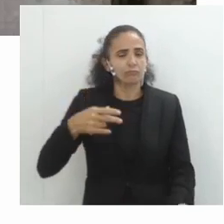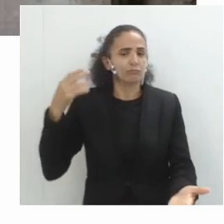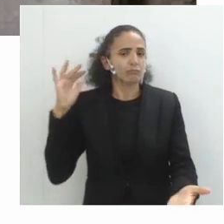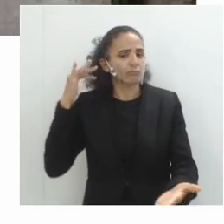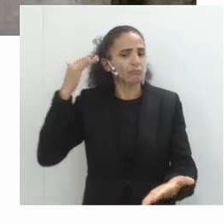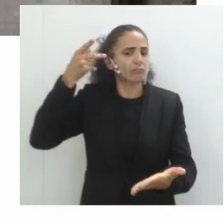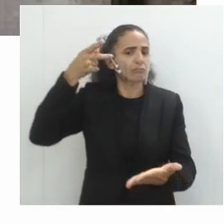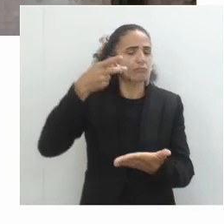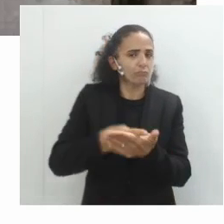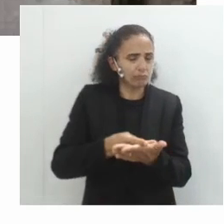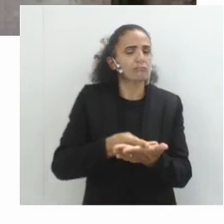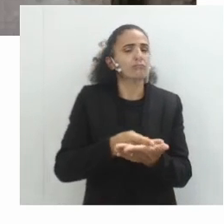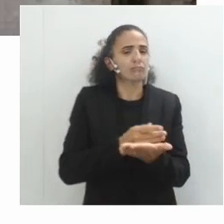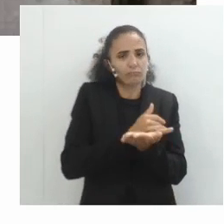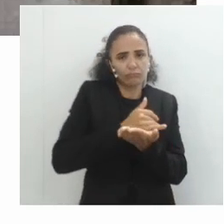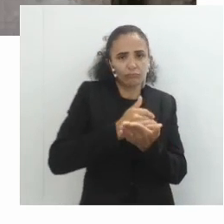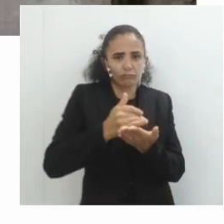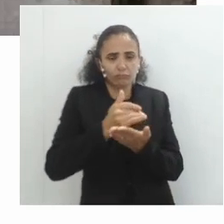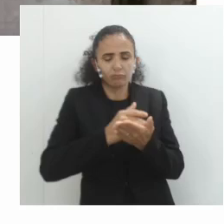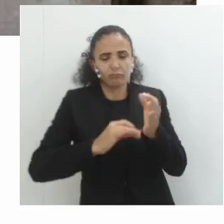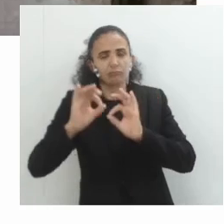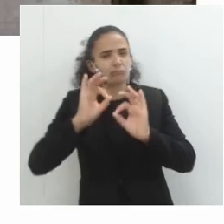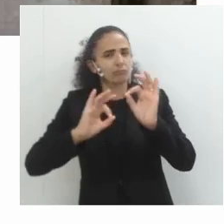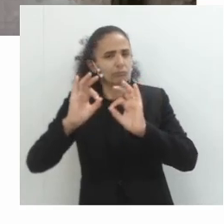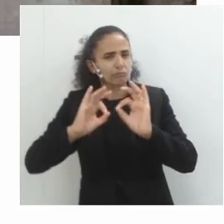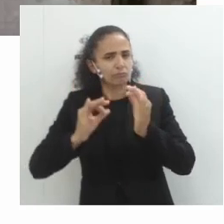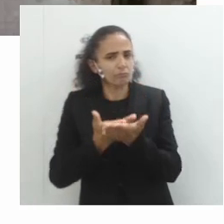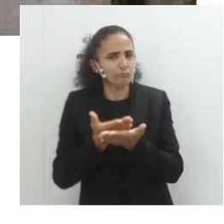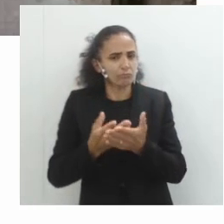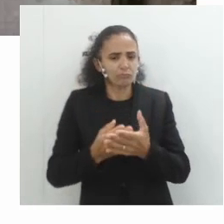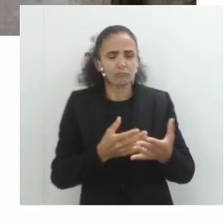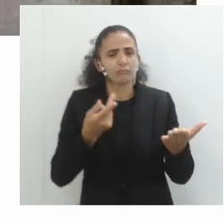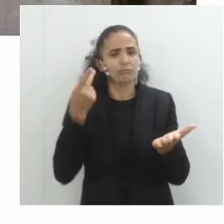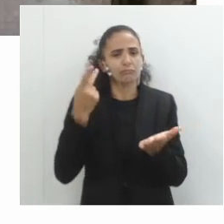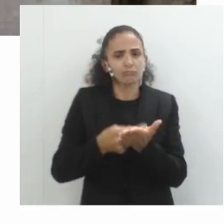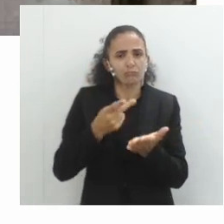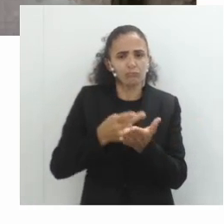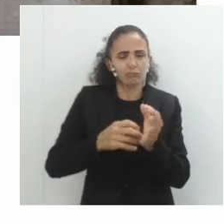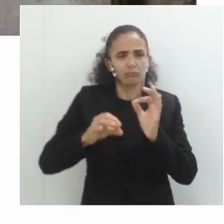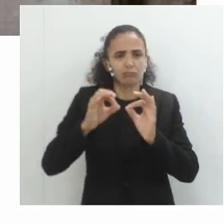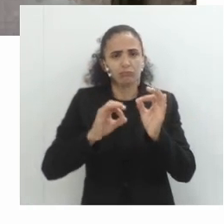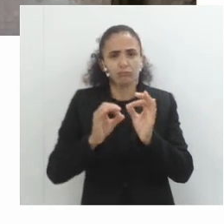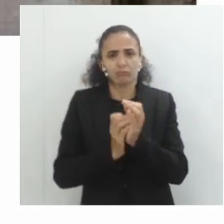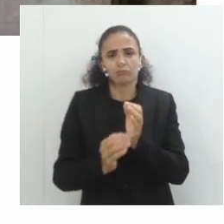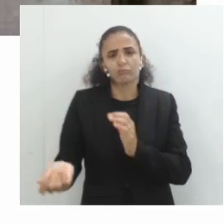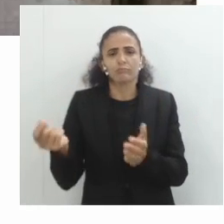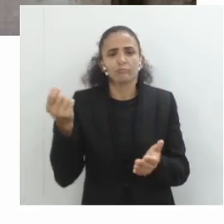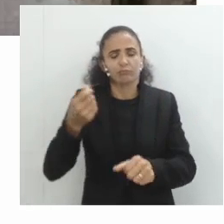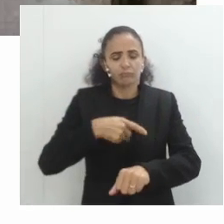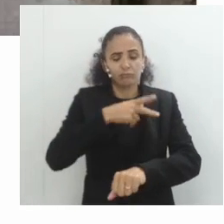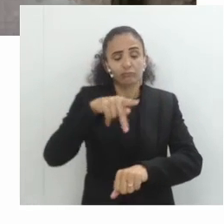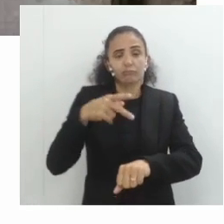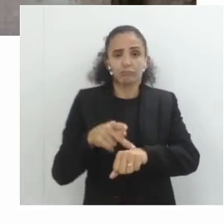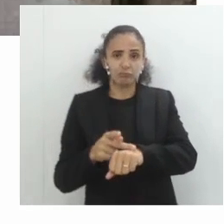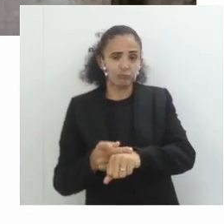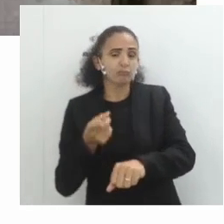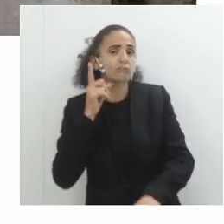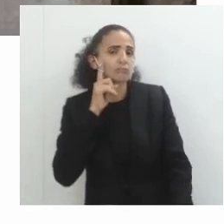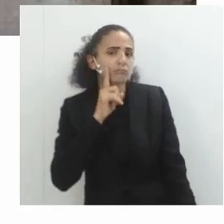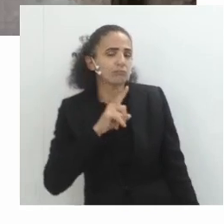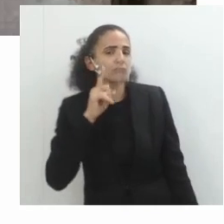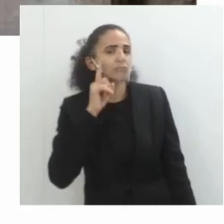a princípio, no começo, pelos soviéticos e depois, e por último, pelos Estados Unidos, tentam